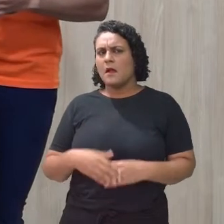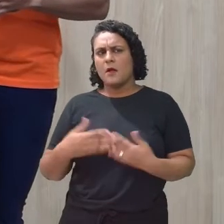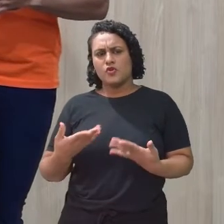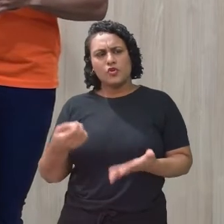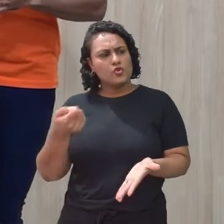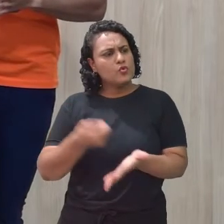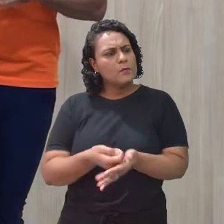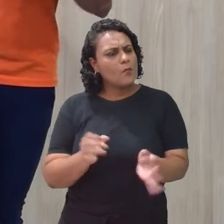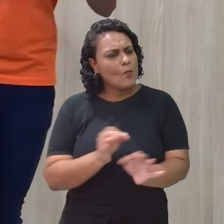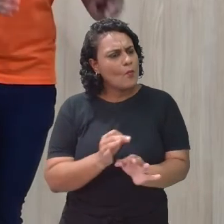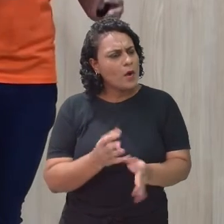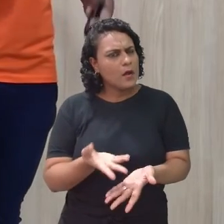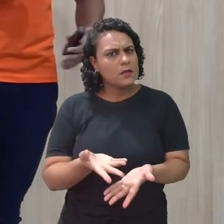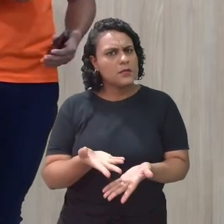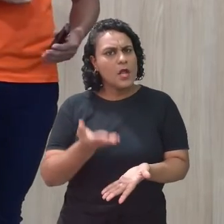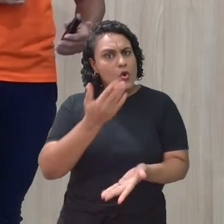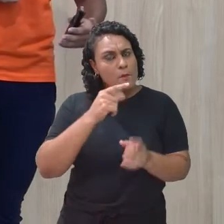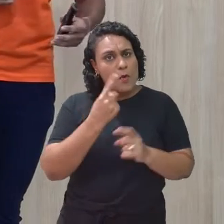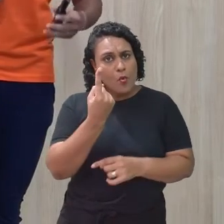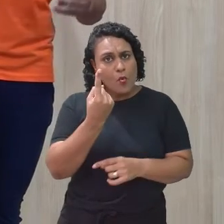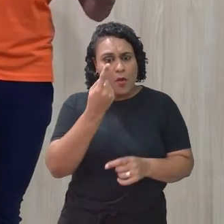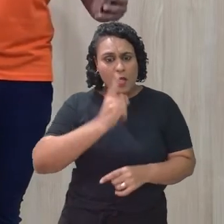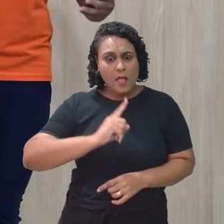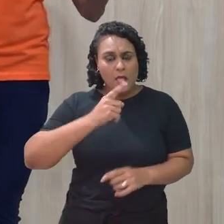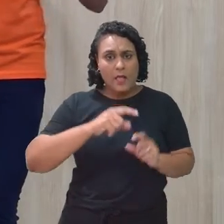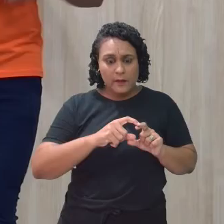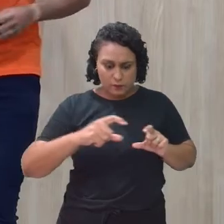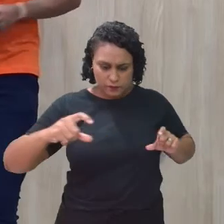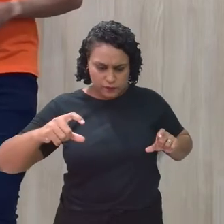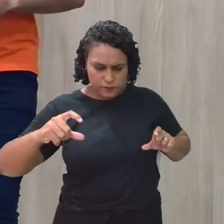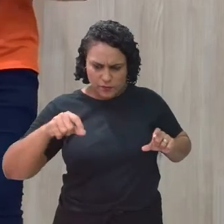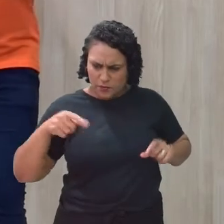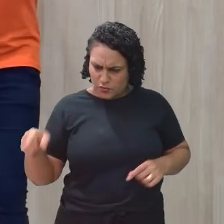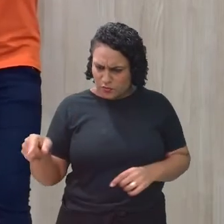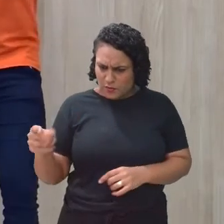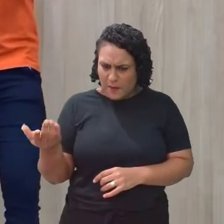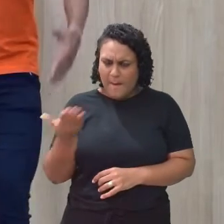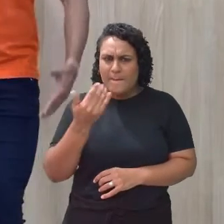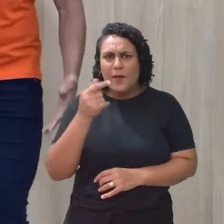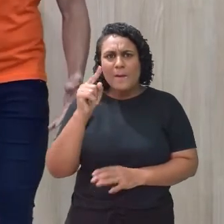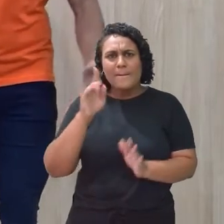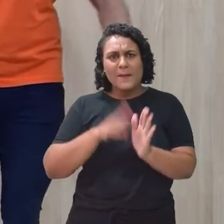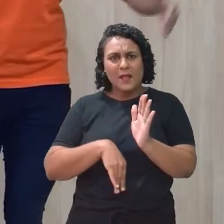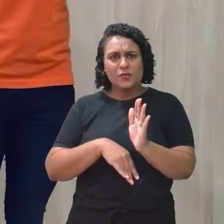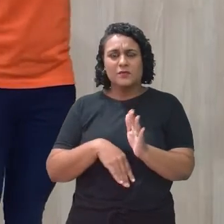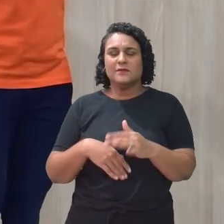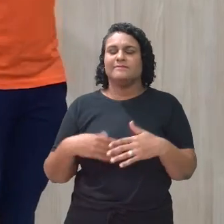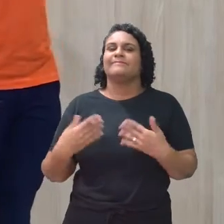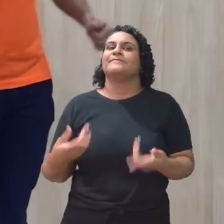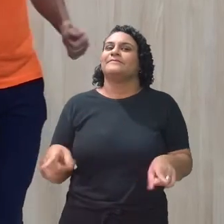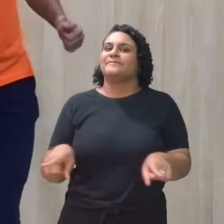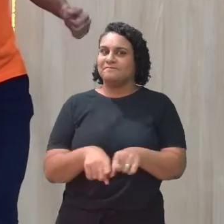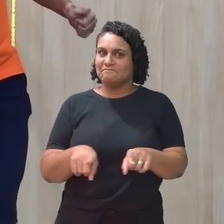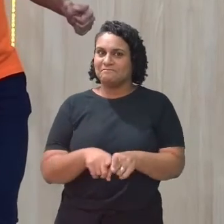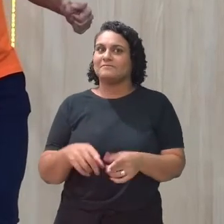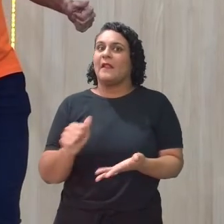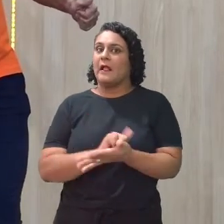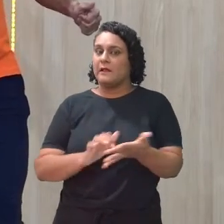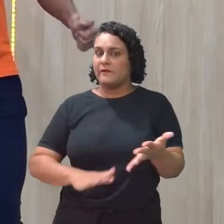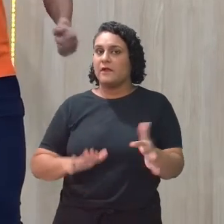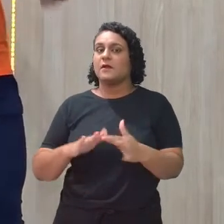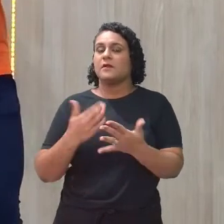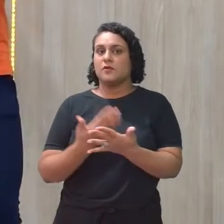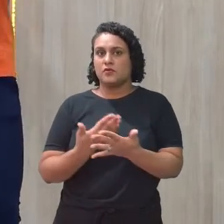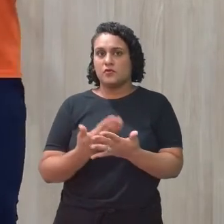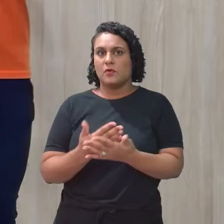um, né? E aí comesse um picolé inteiro e a gente comeu menos. É a mesma coisa também da tarefinha da escola.